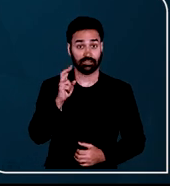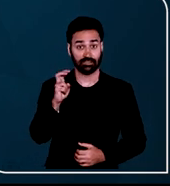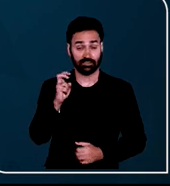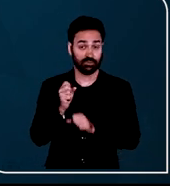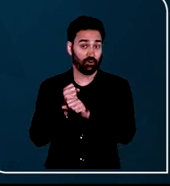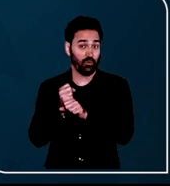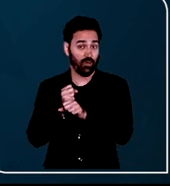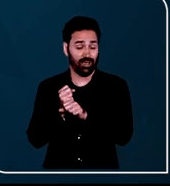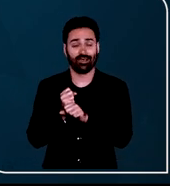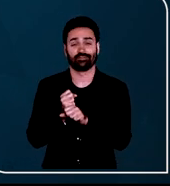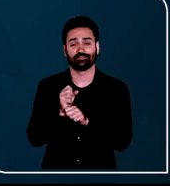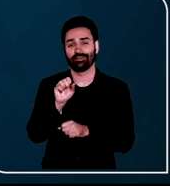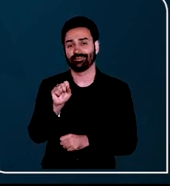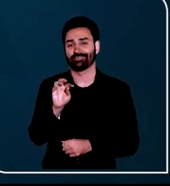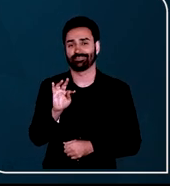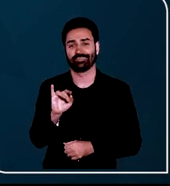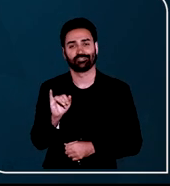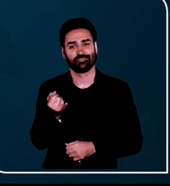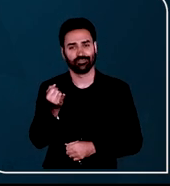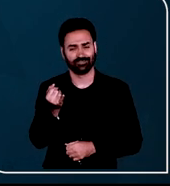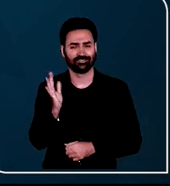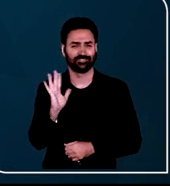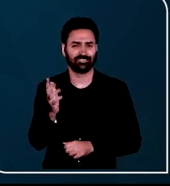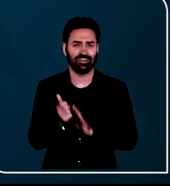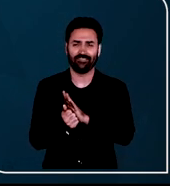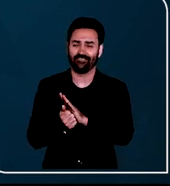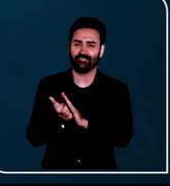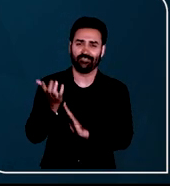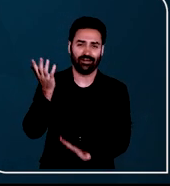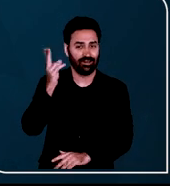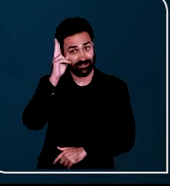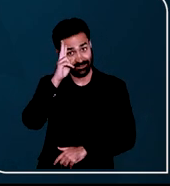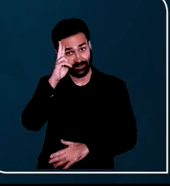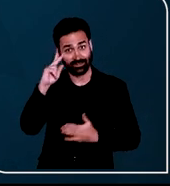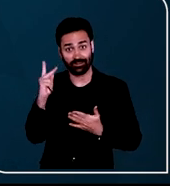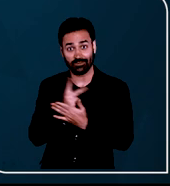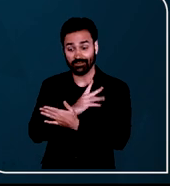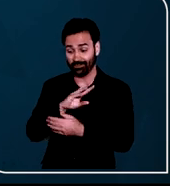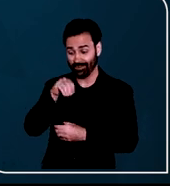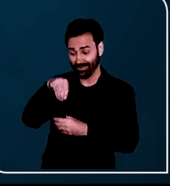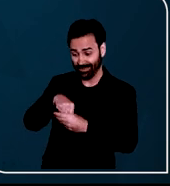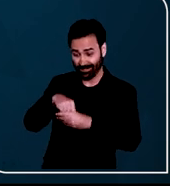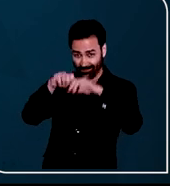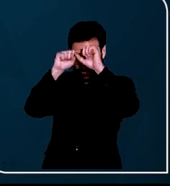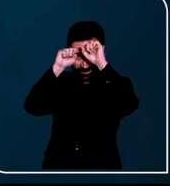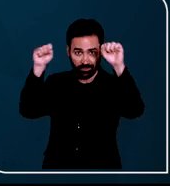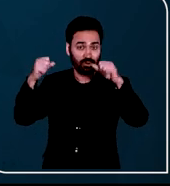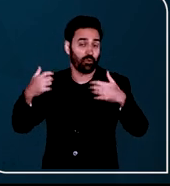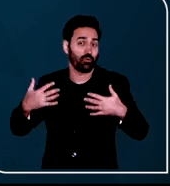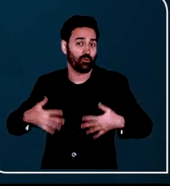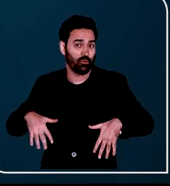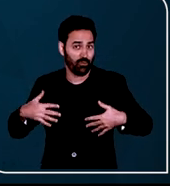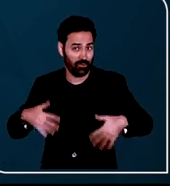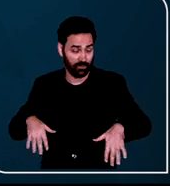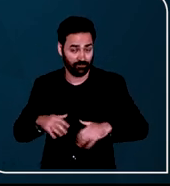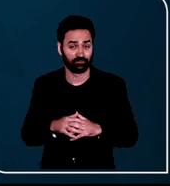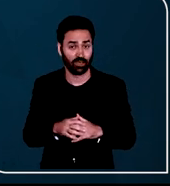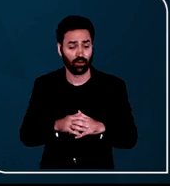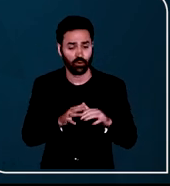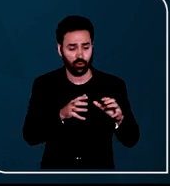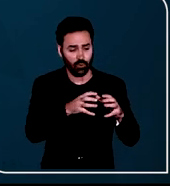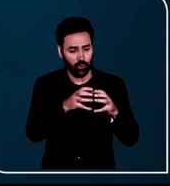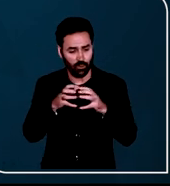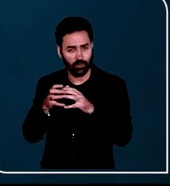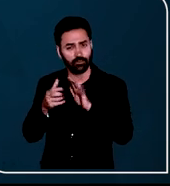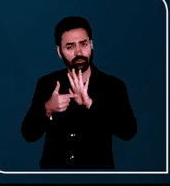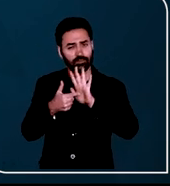35 anos de STJ. Quantas histórias não se passaram dentro desta Corte de Justiça? Nas